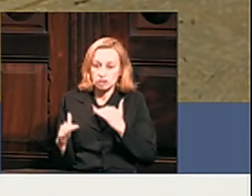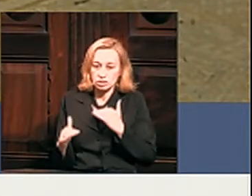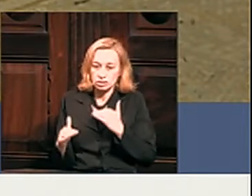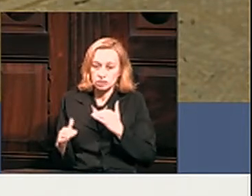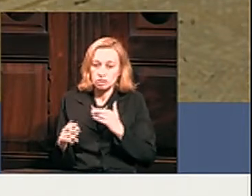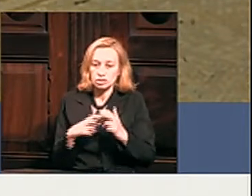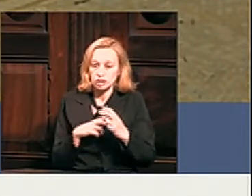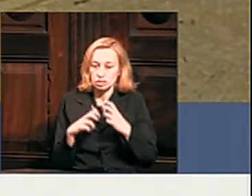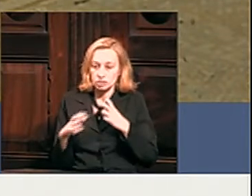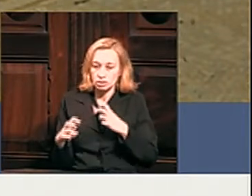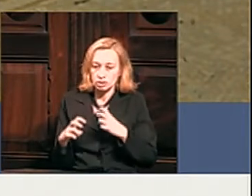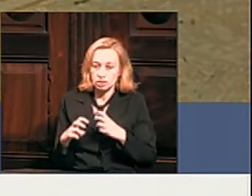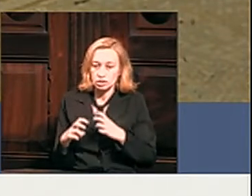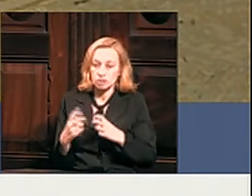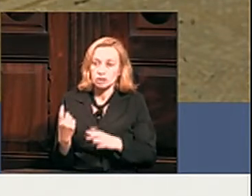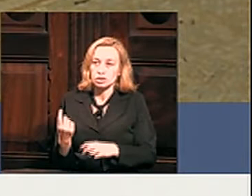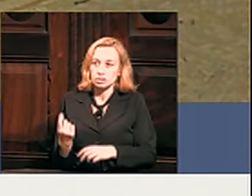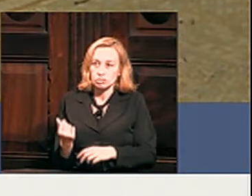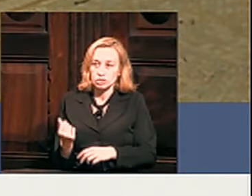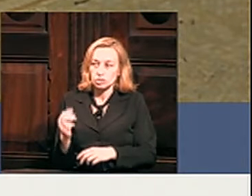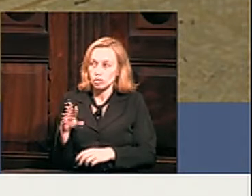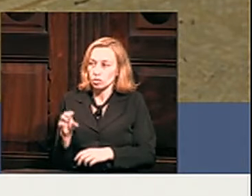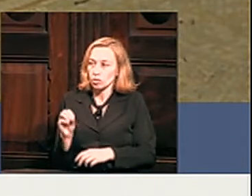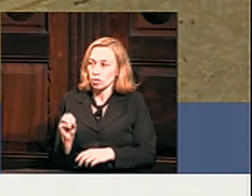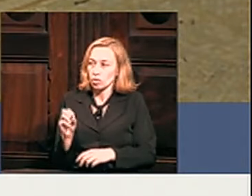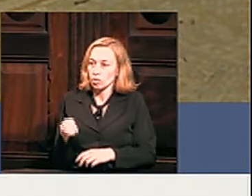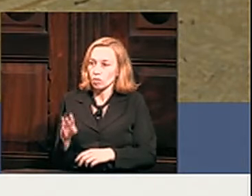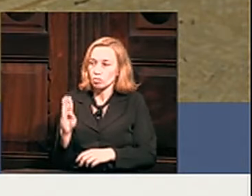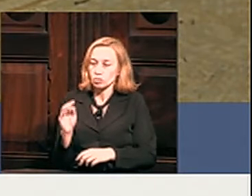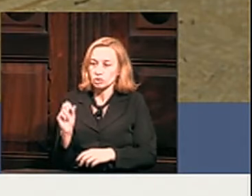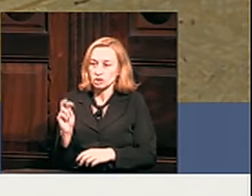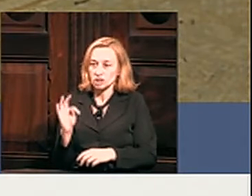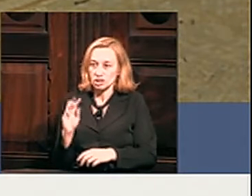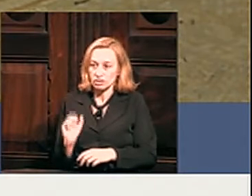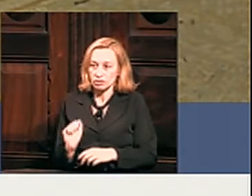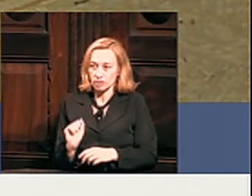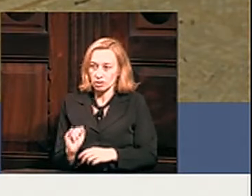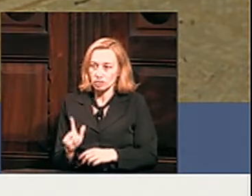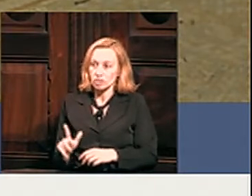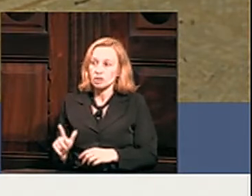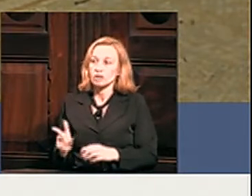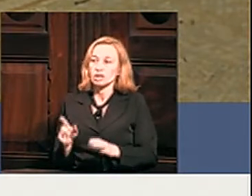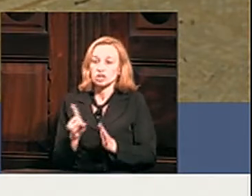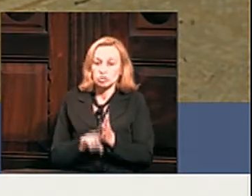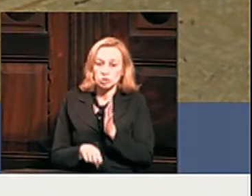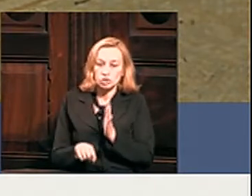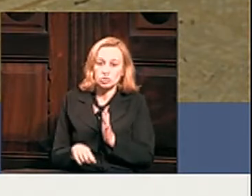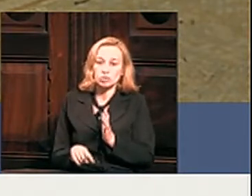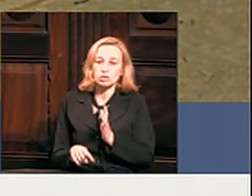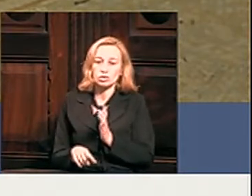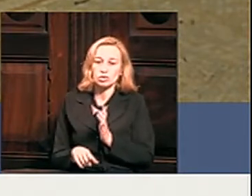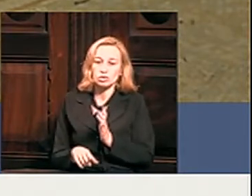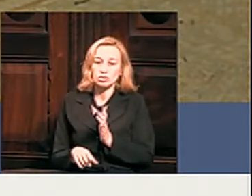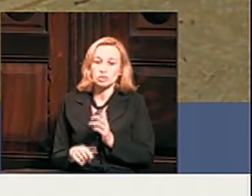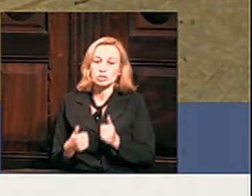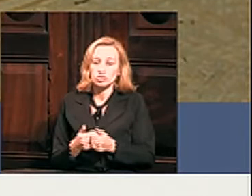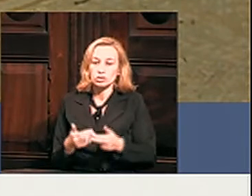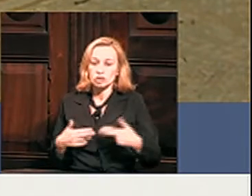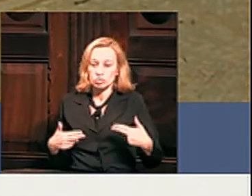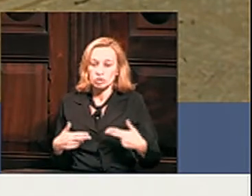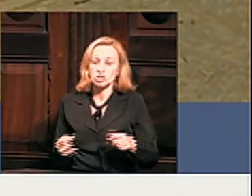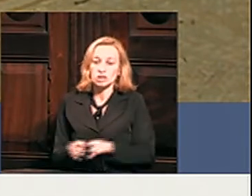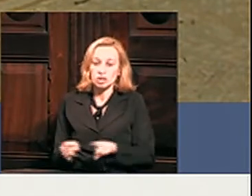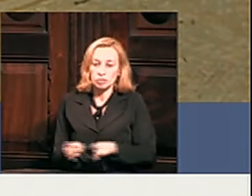preço do combustível vai favorecer a redução de custo no transporte e também o próprio custo do